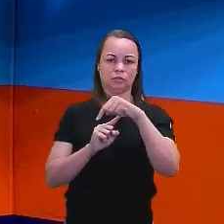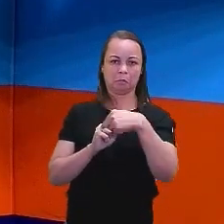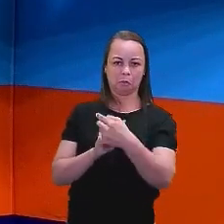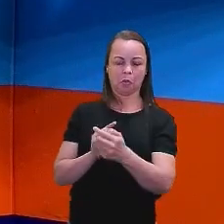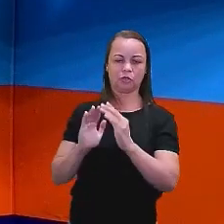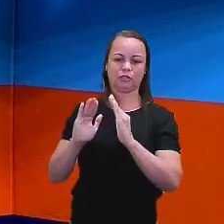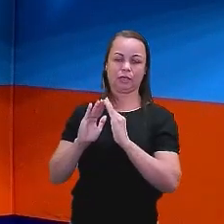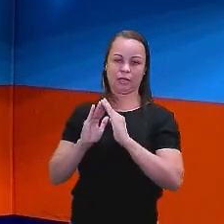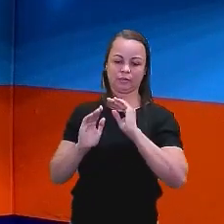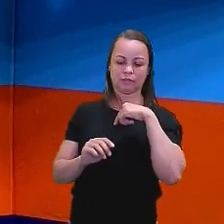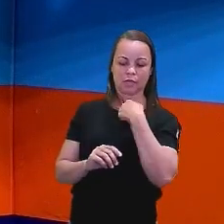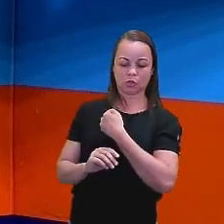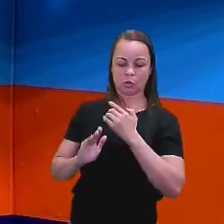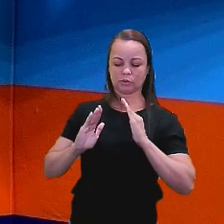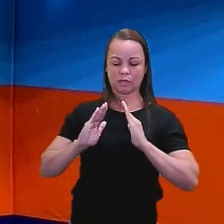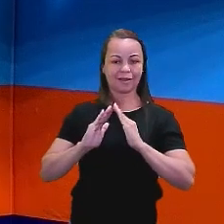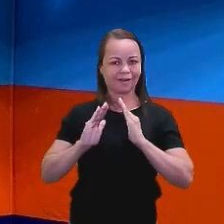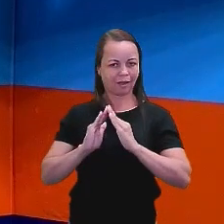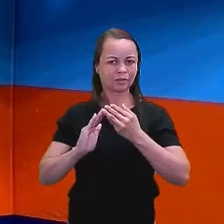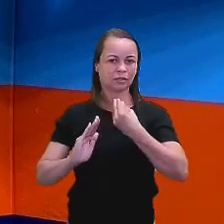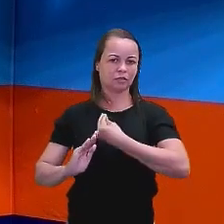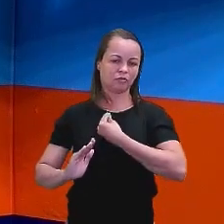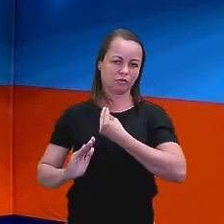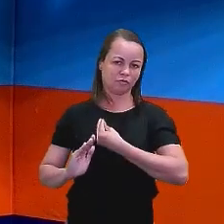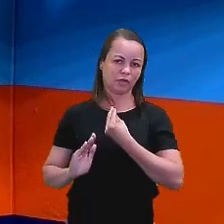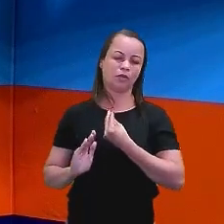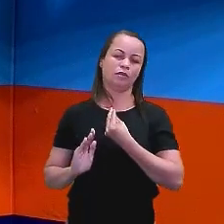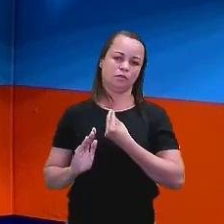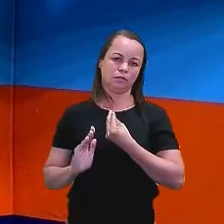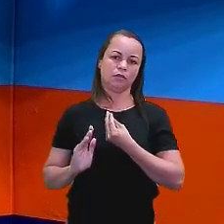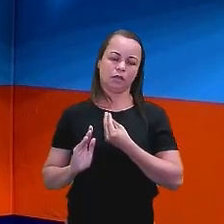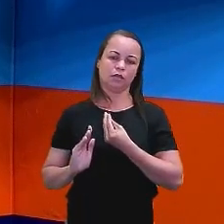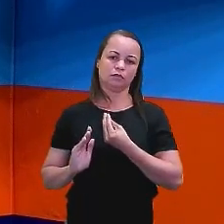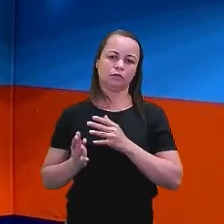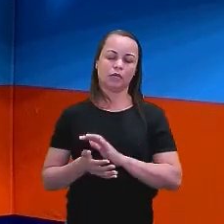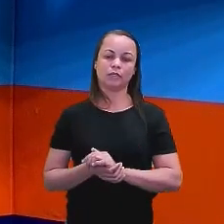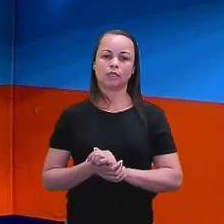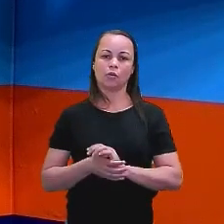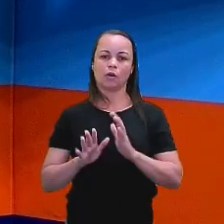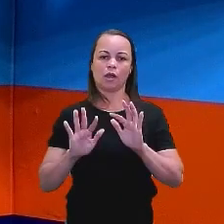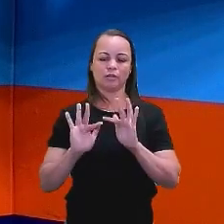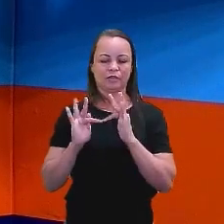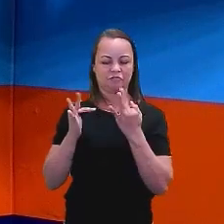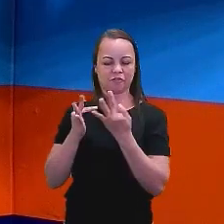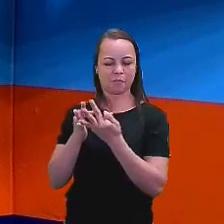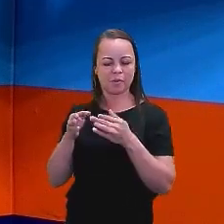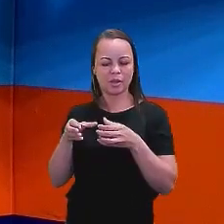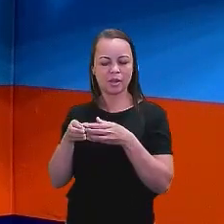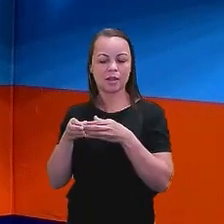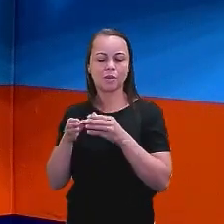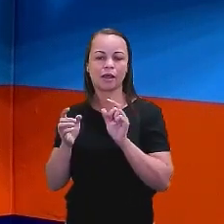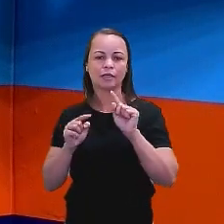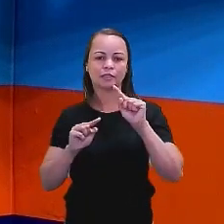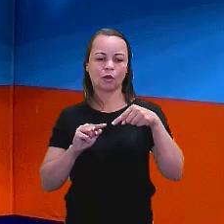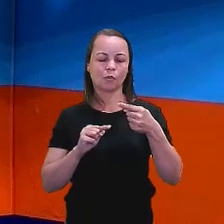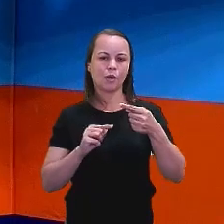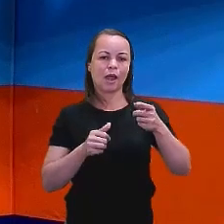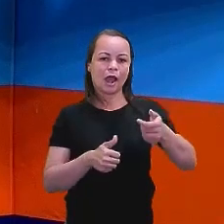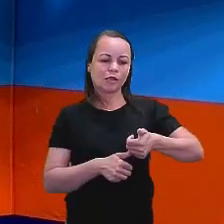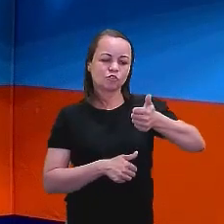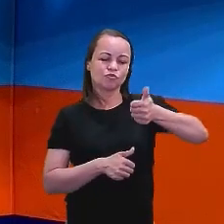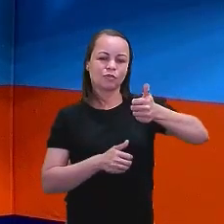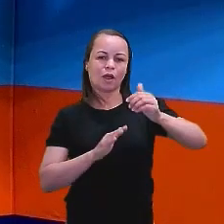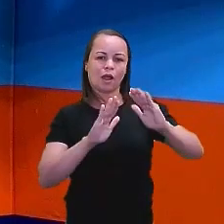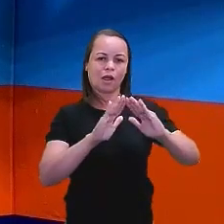Depois do nosso recanto familiar, a escola é o primeiro espaço oficial ou